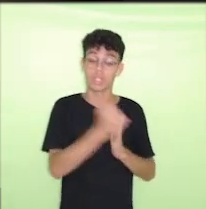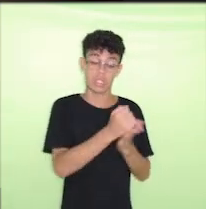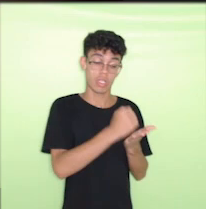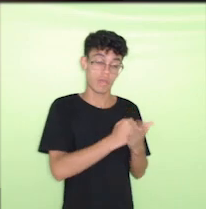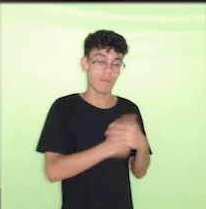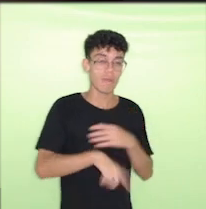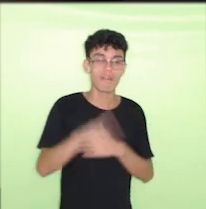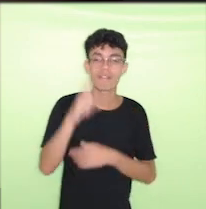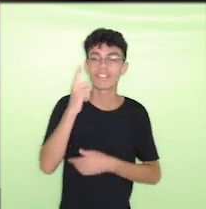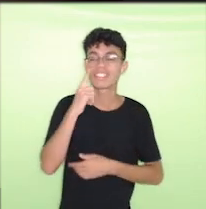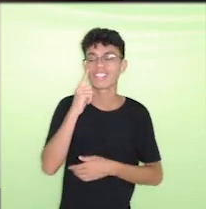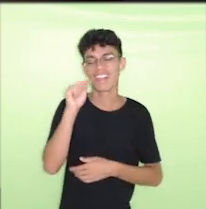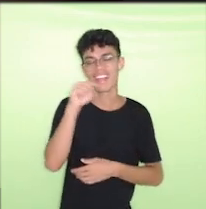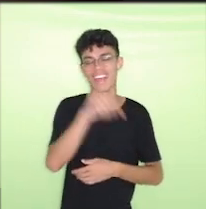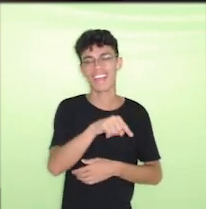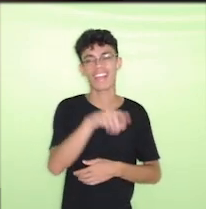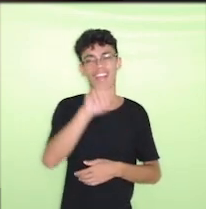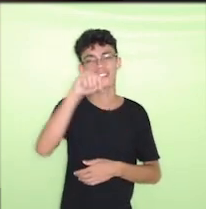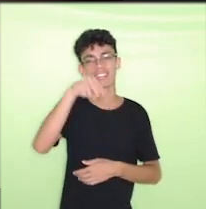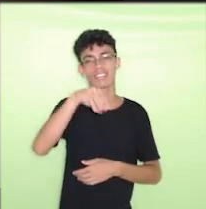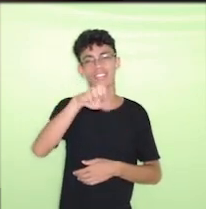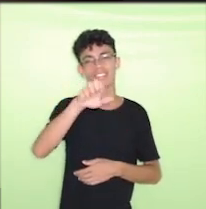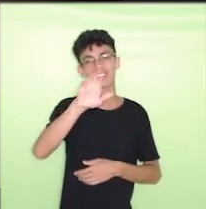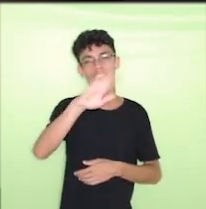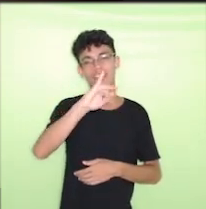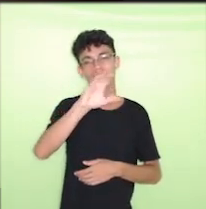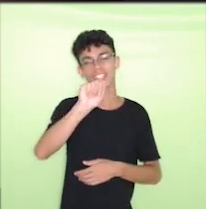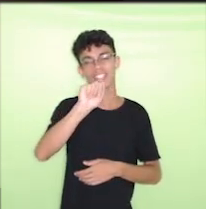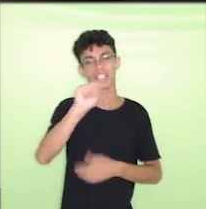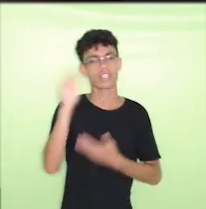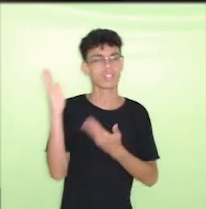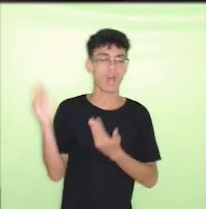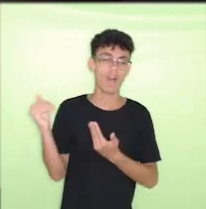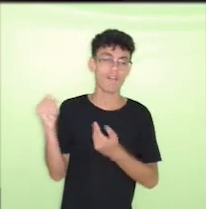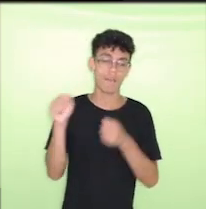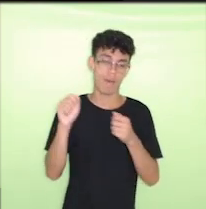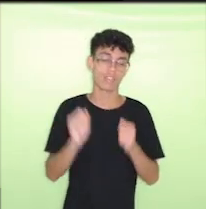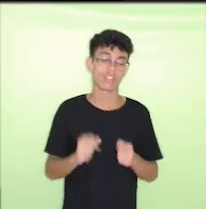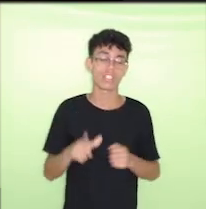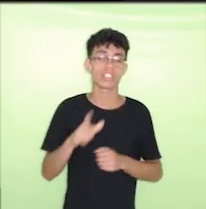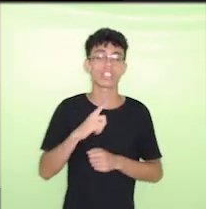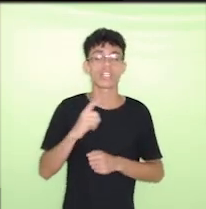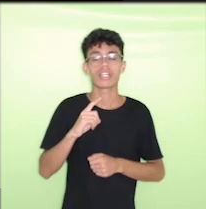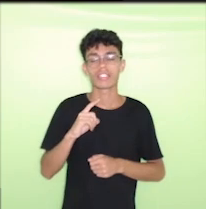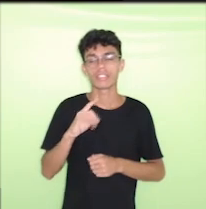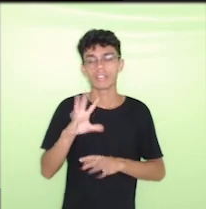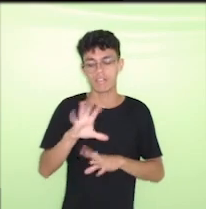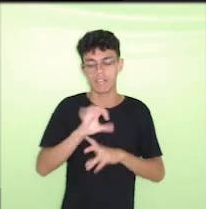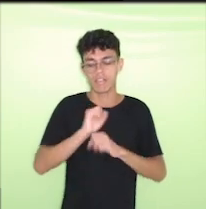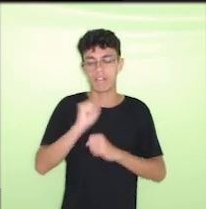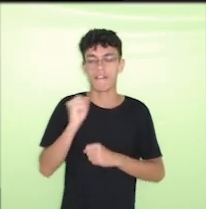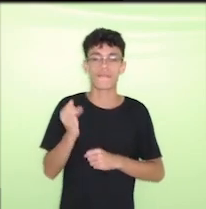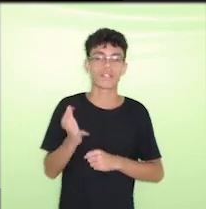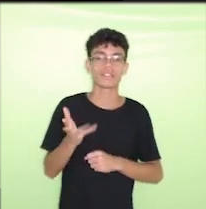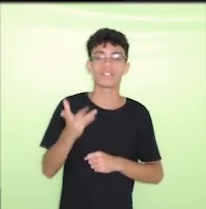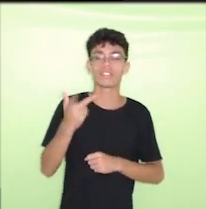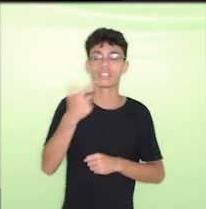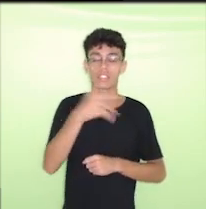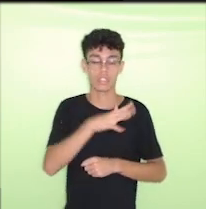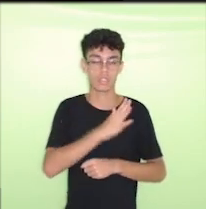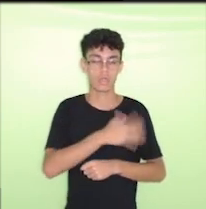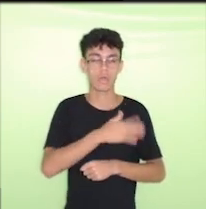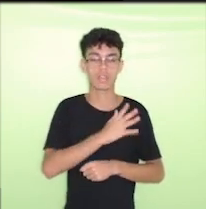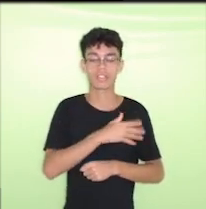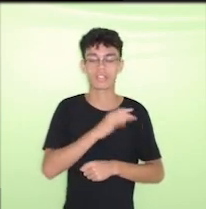registradas. Ela é jovem, pode de súbito adquirir eficiência pensante. Um coração